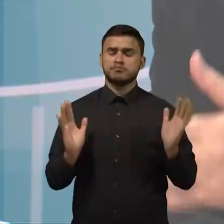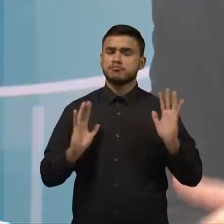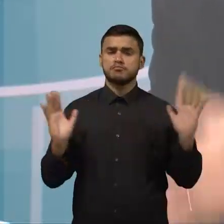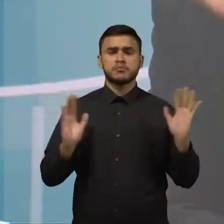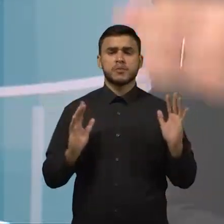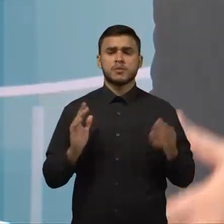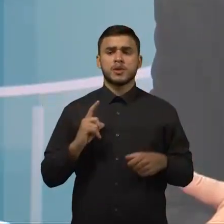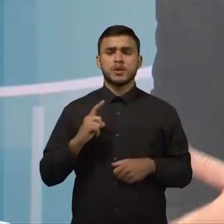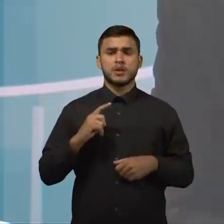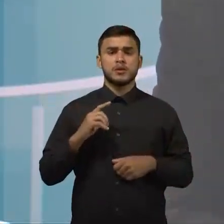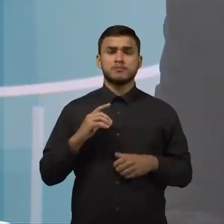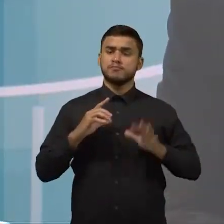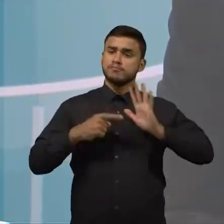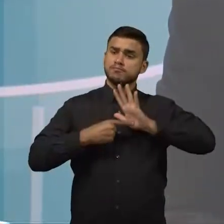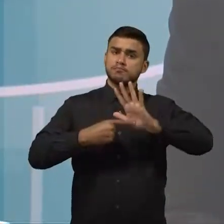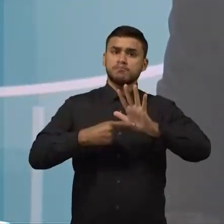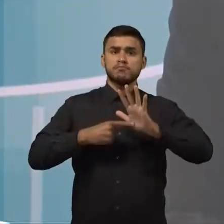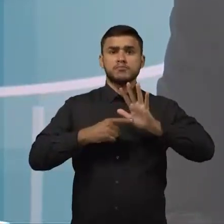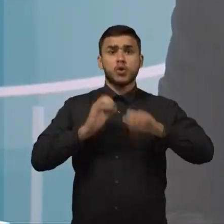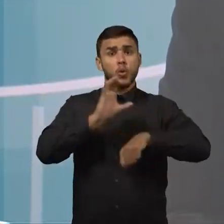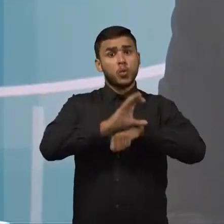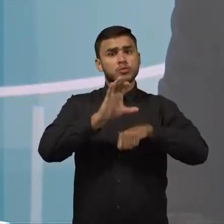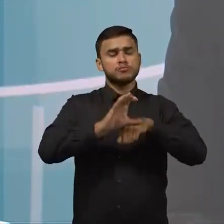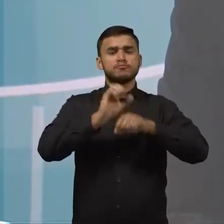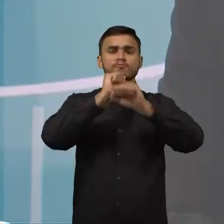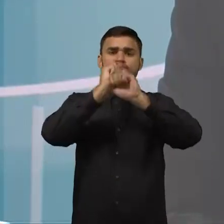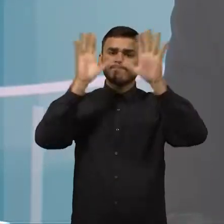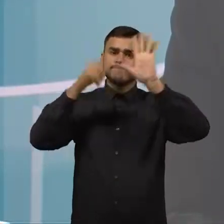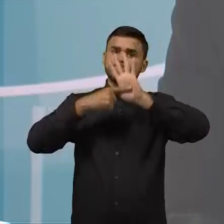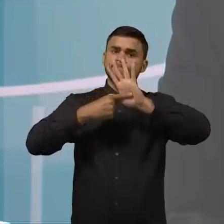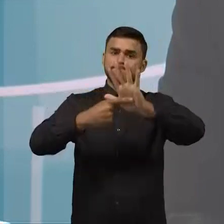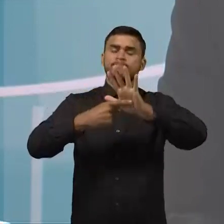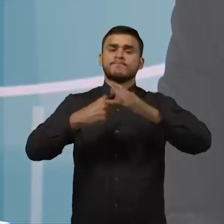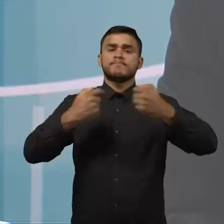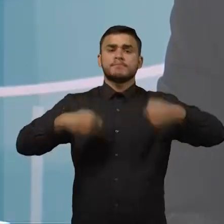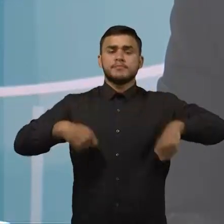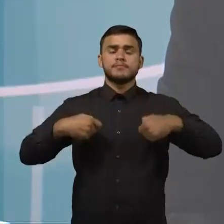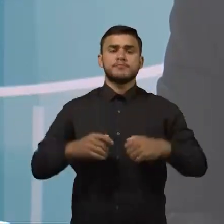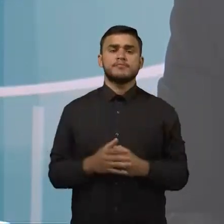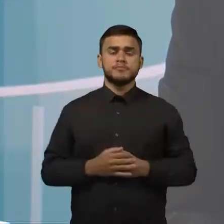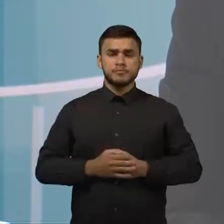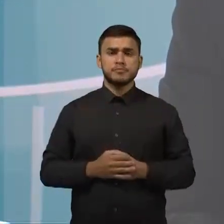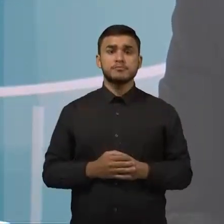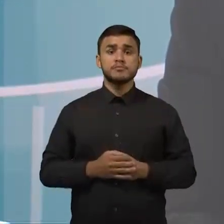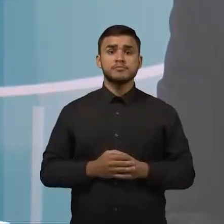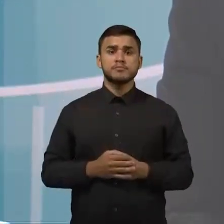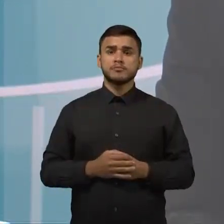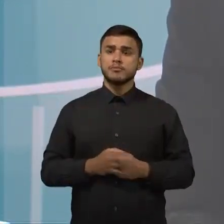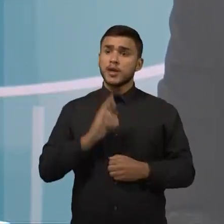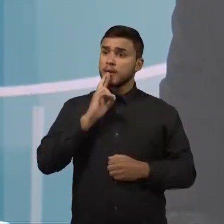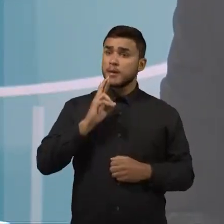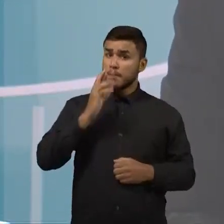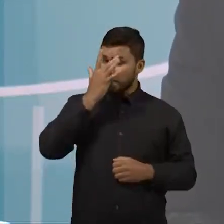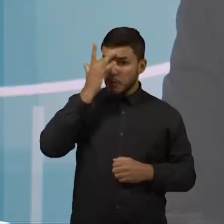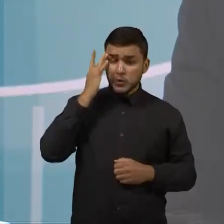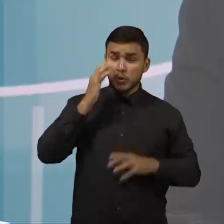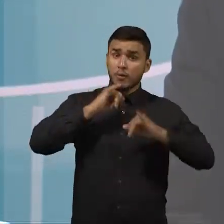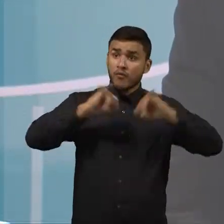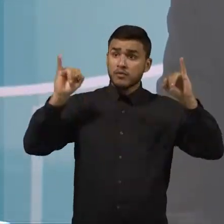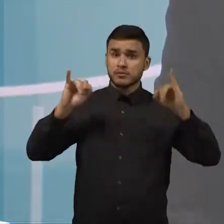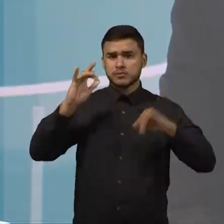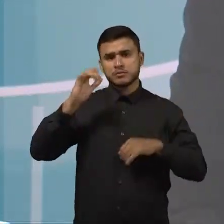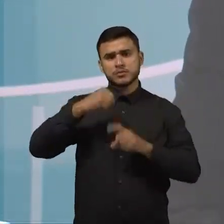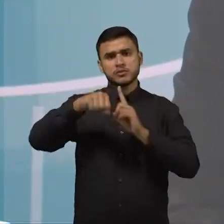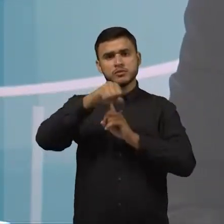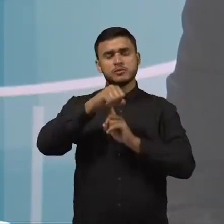texto constitucional claro, essa questão é uma espécie de resposta para a sociedade, mas, ao mesmo